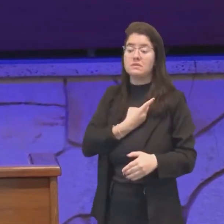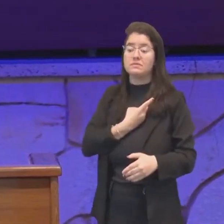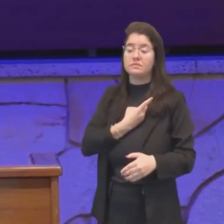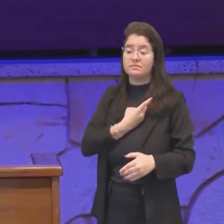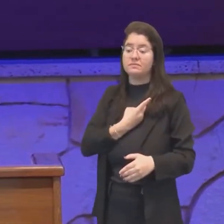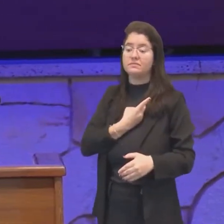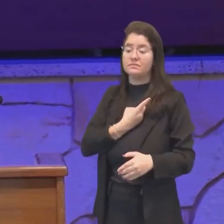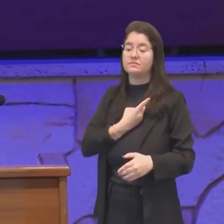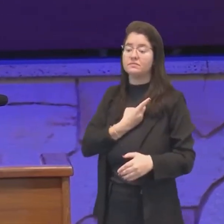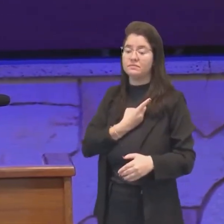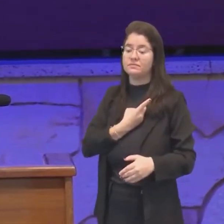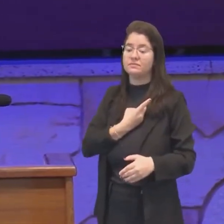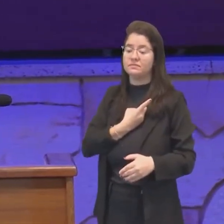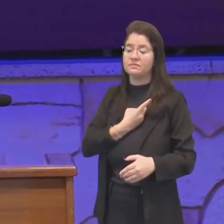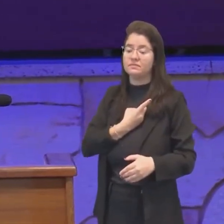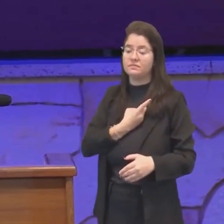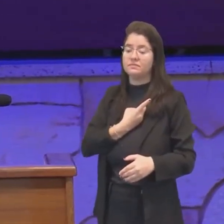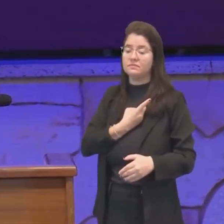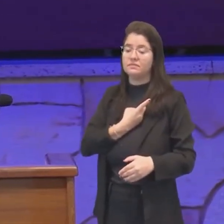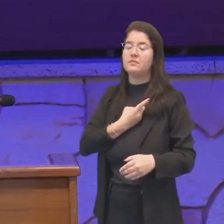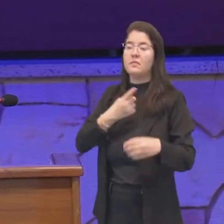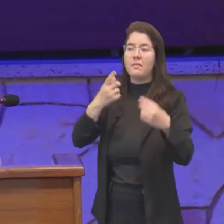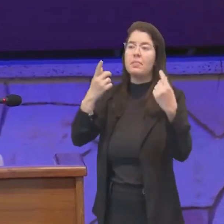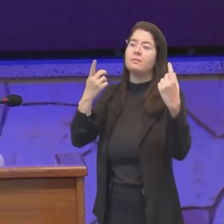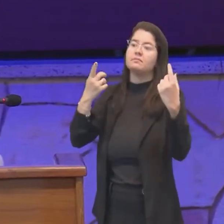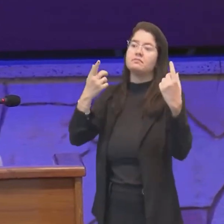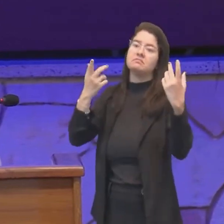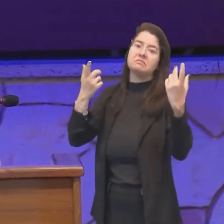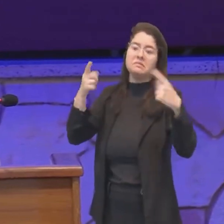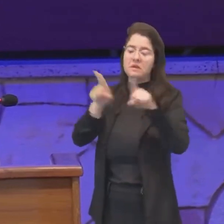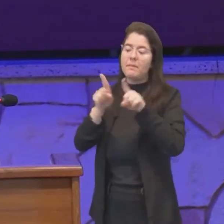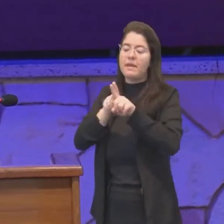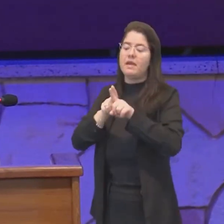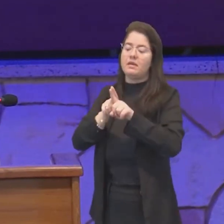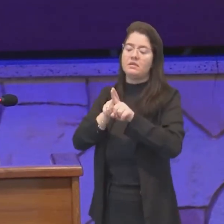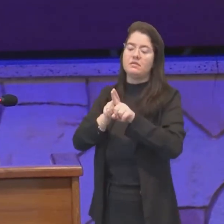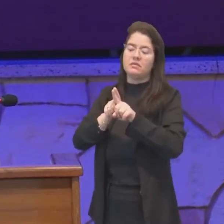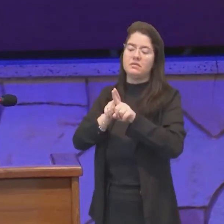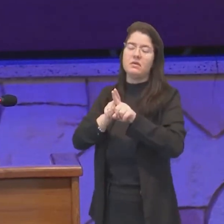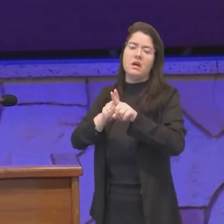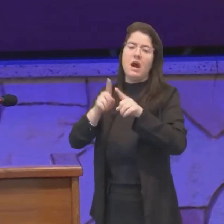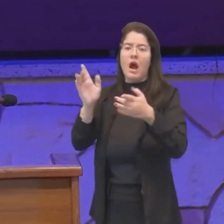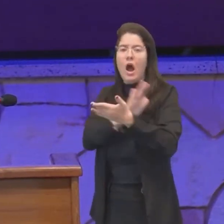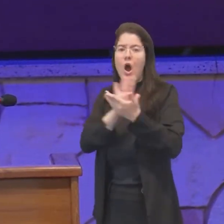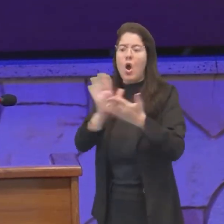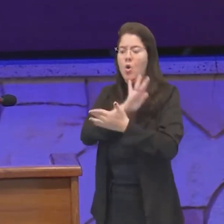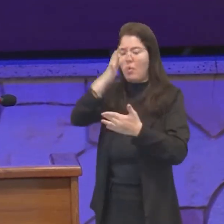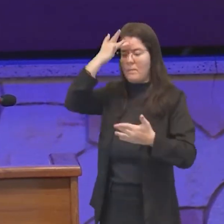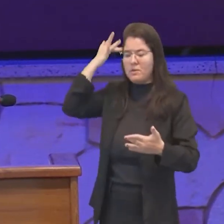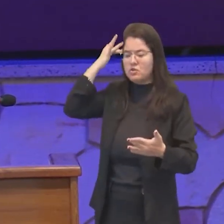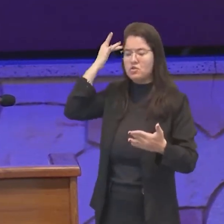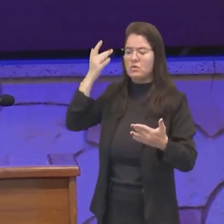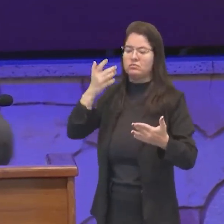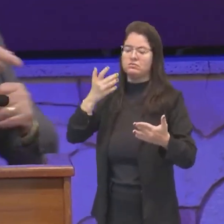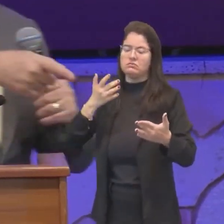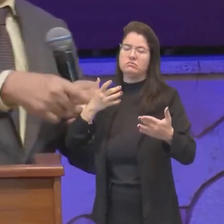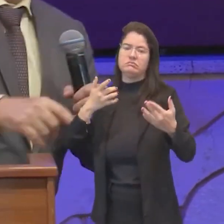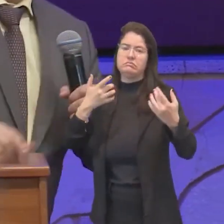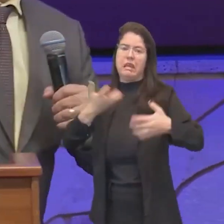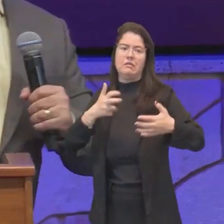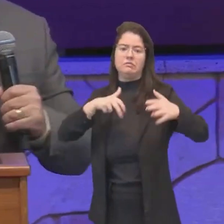em sacrificar. Quantas escadas eu tenho que subir? Eu subo. Quantos rolos eu tenho que comprar? Eu compro. Quanto que eu tenho que